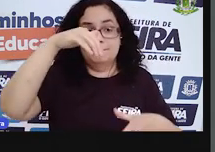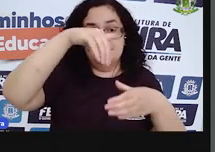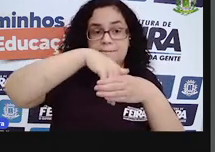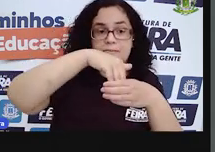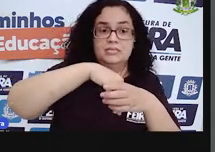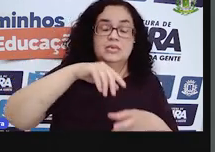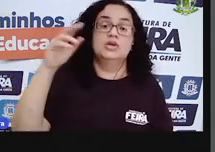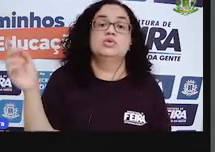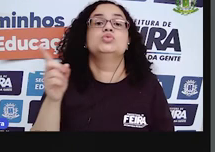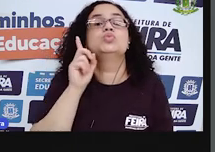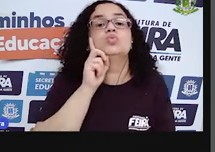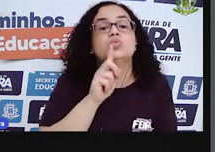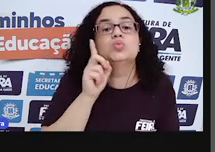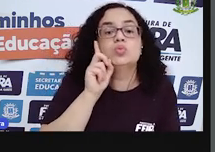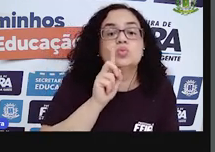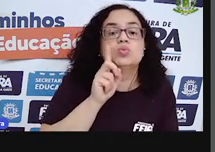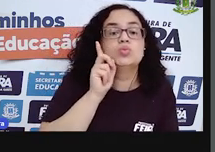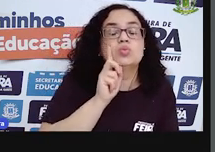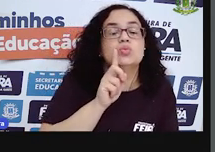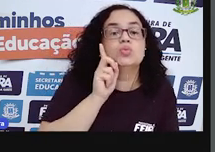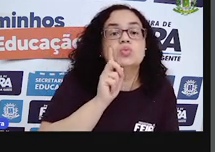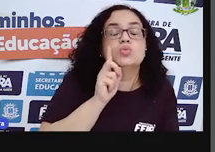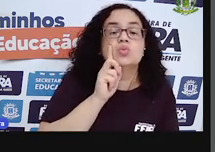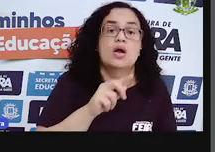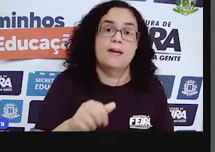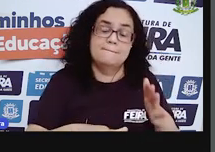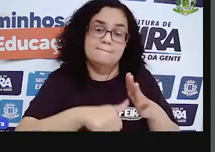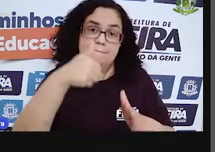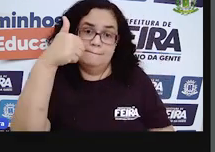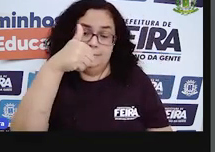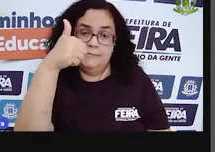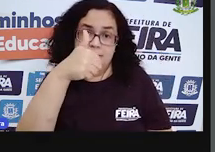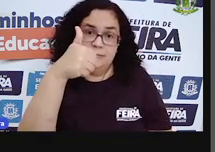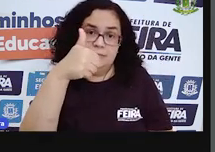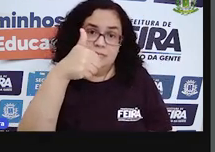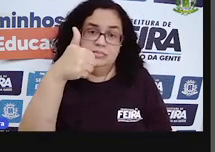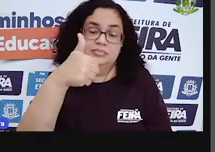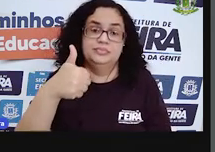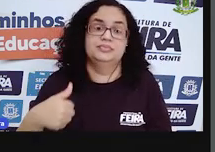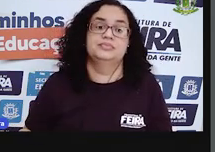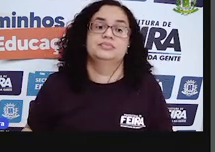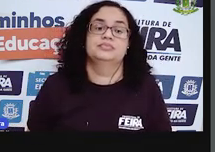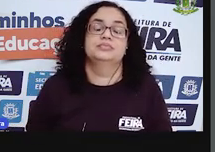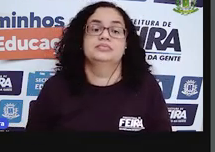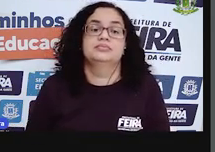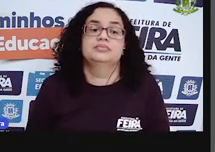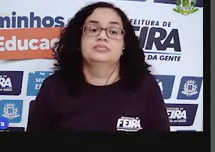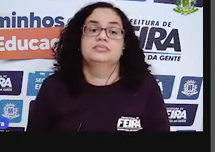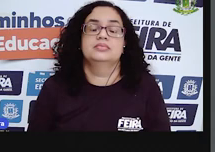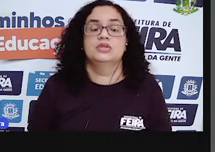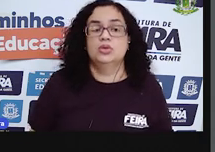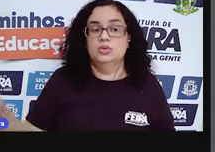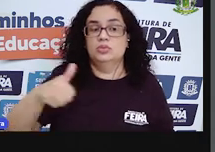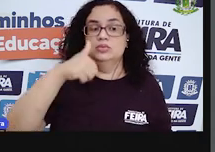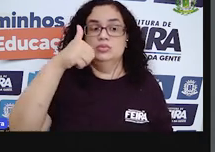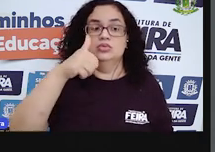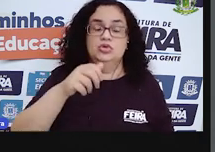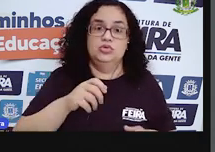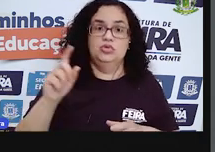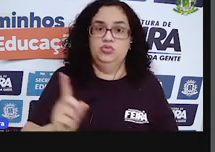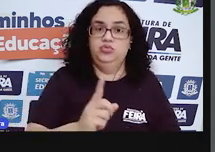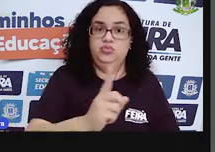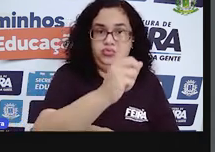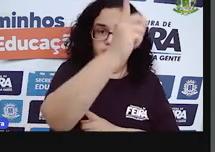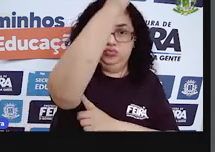da equipe da Nasa nos Estados Unidos no primeiro lançamento é no primeiro lançamento